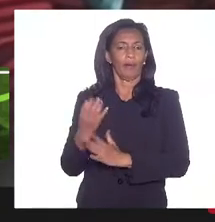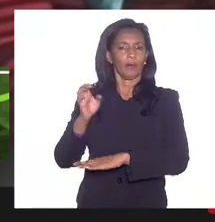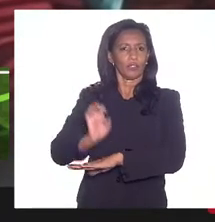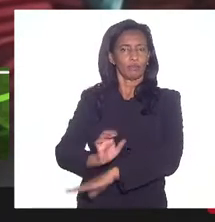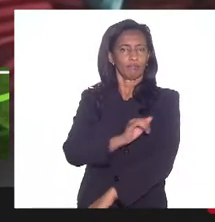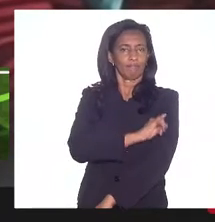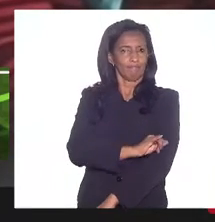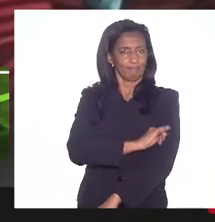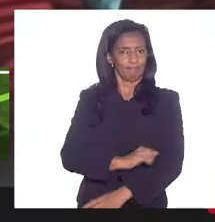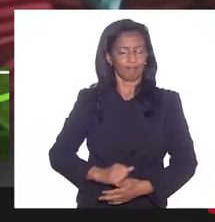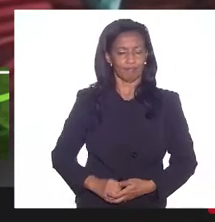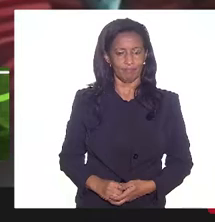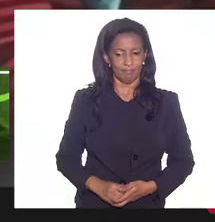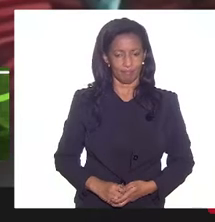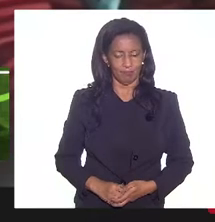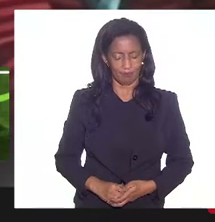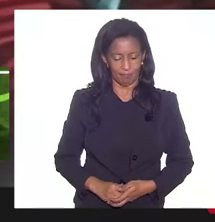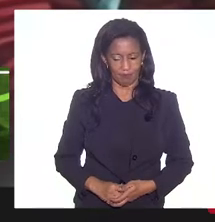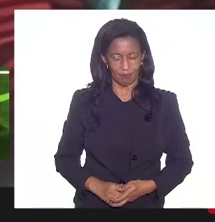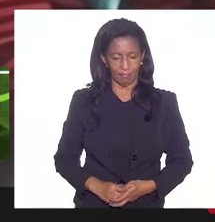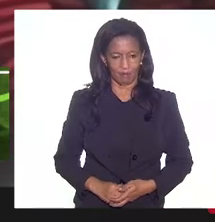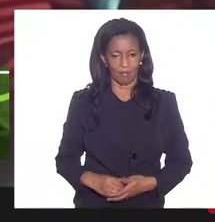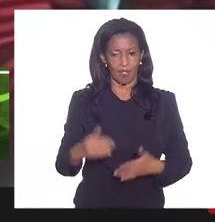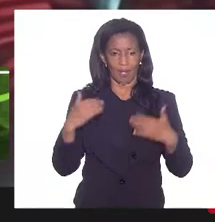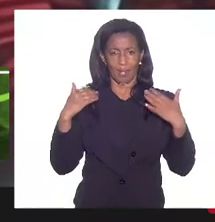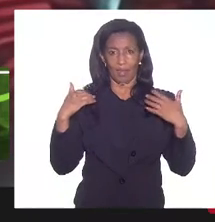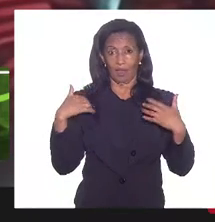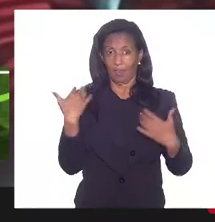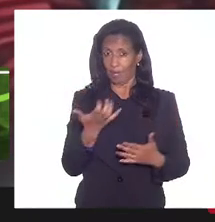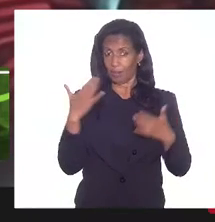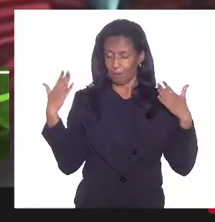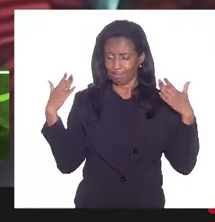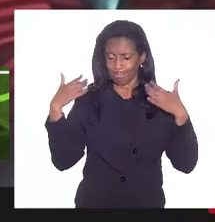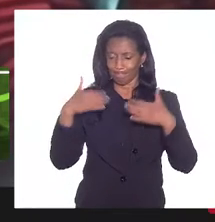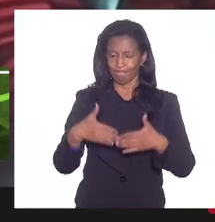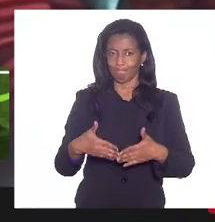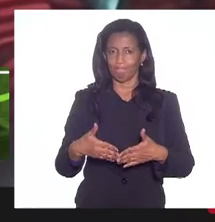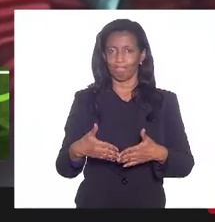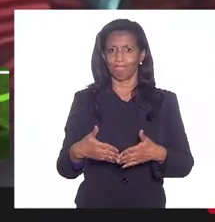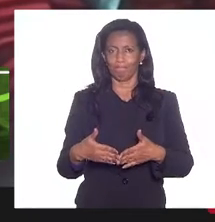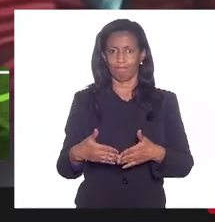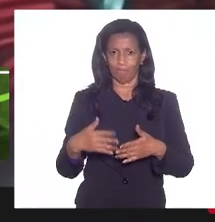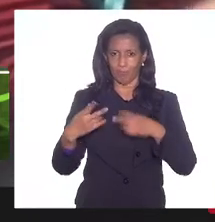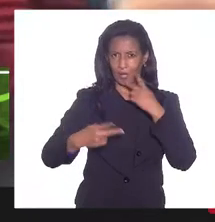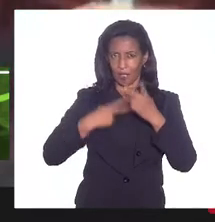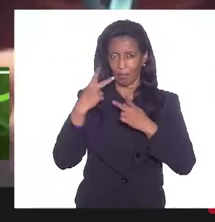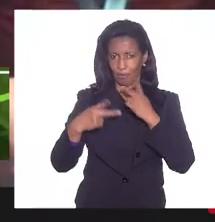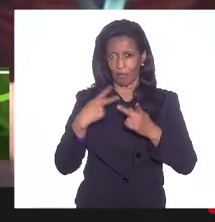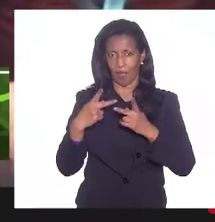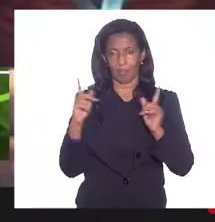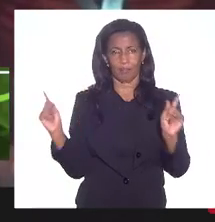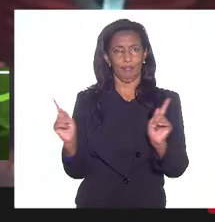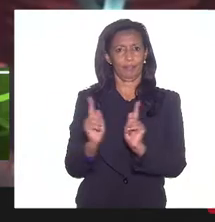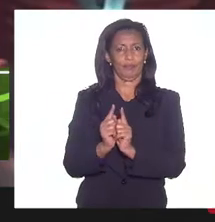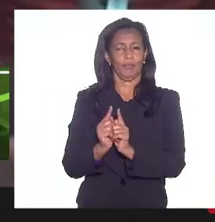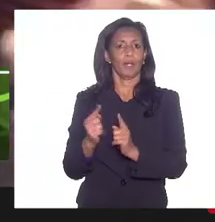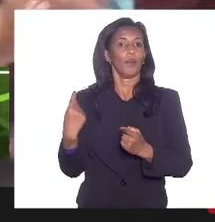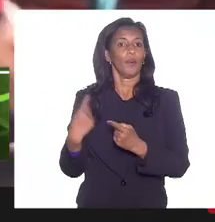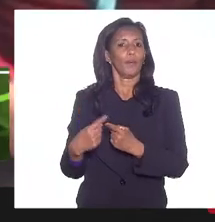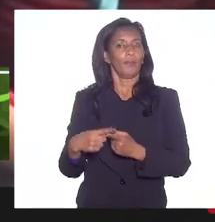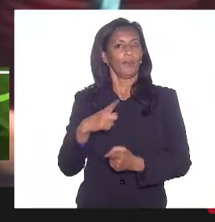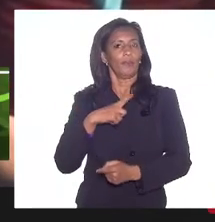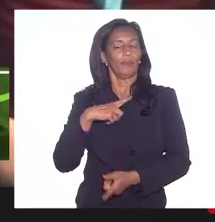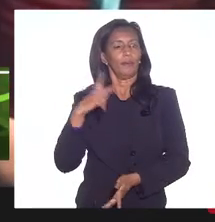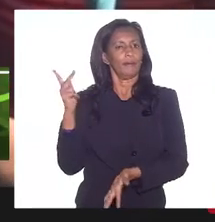Janeiro. Quero ser bem específica aqui na fala e tentar ser breve porque tem